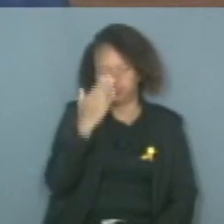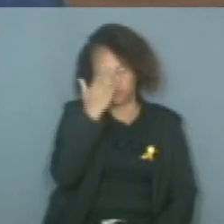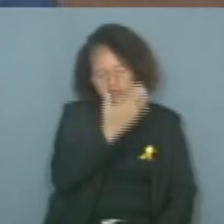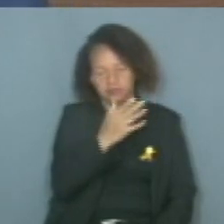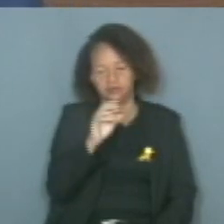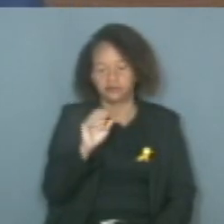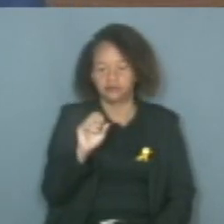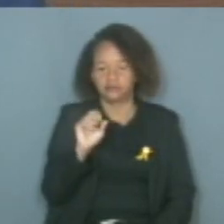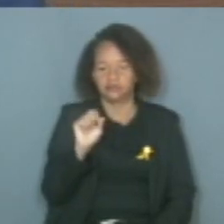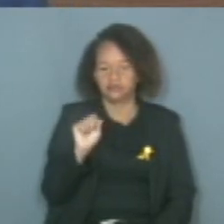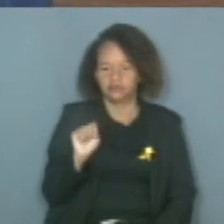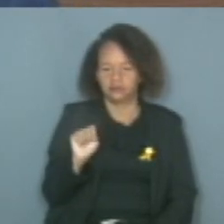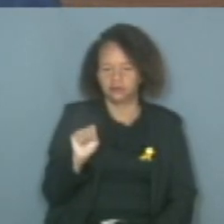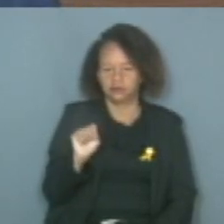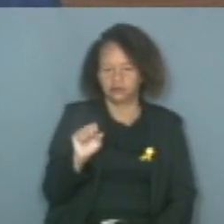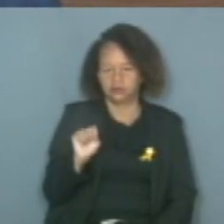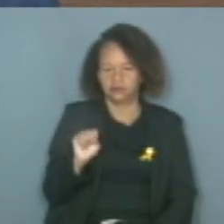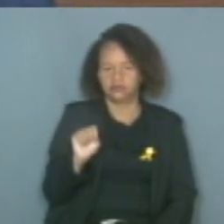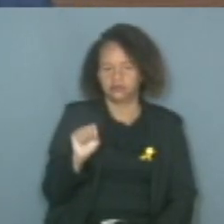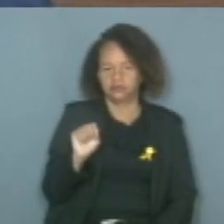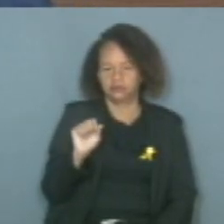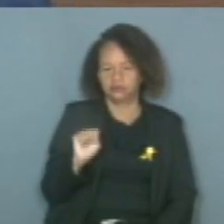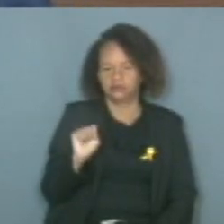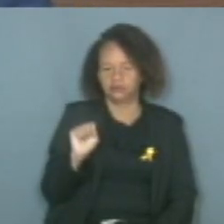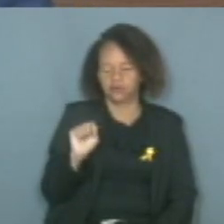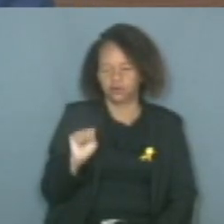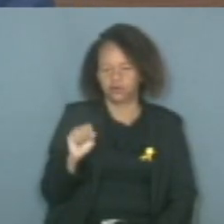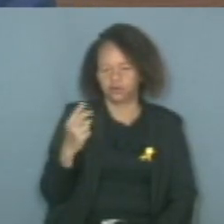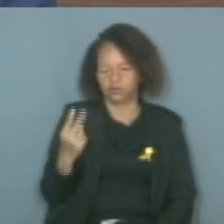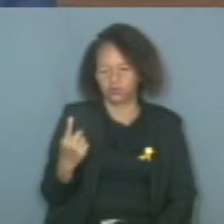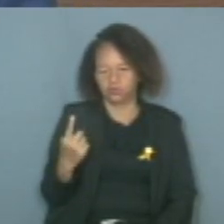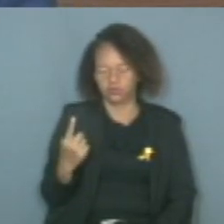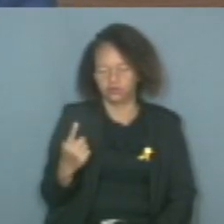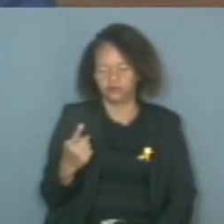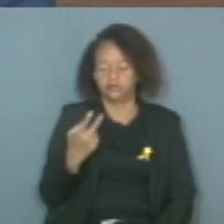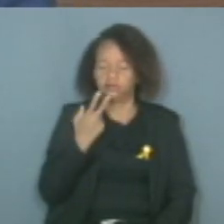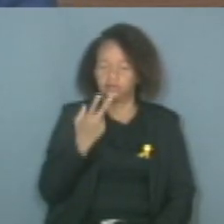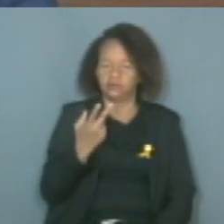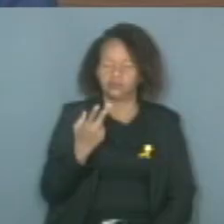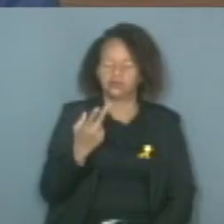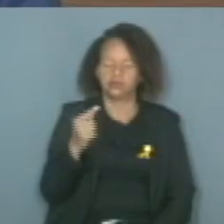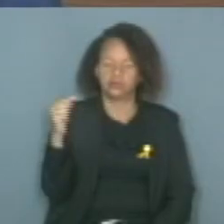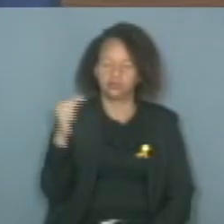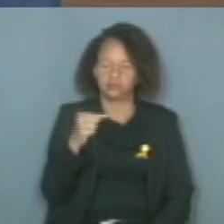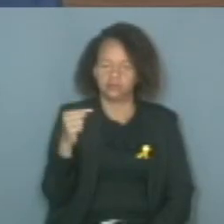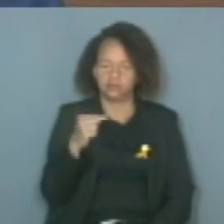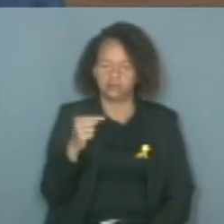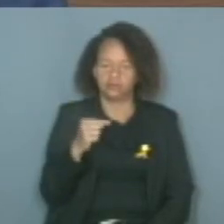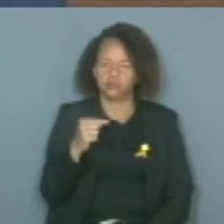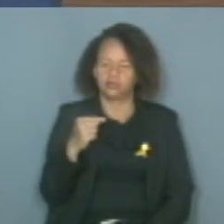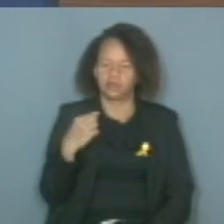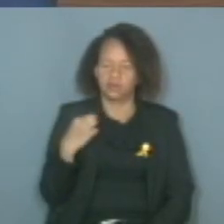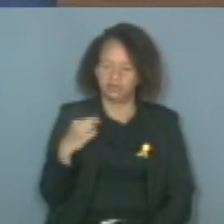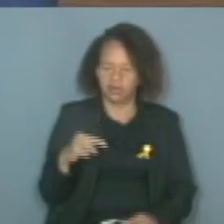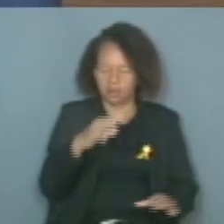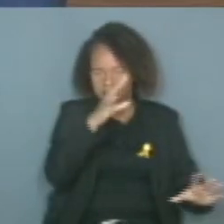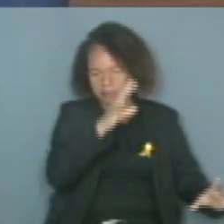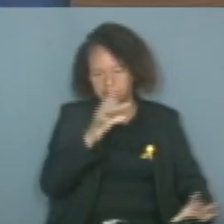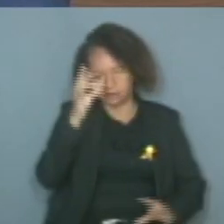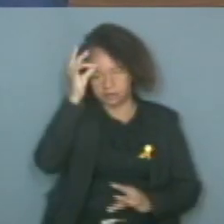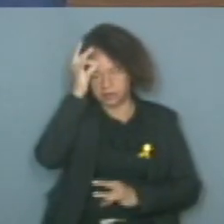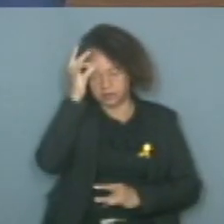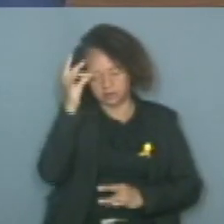vereador. O requerimento 881, que foi aqui, que veio aqui a